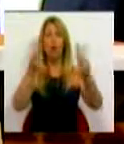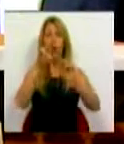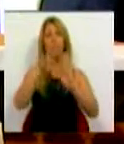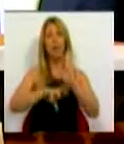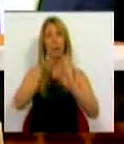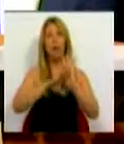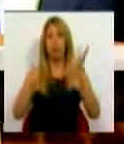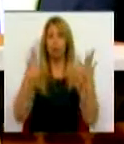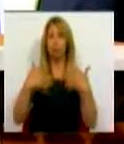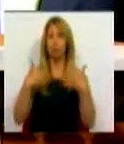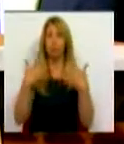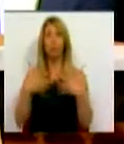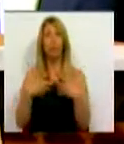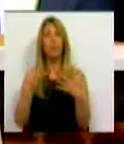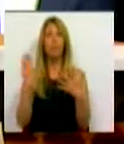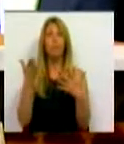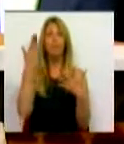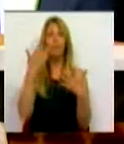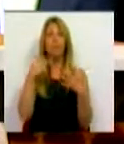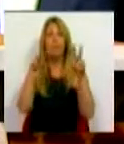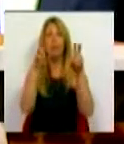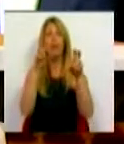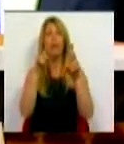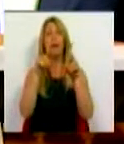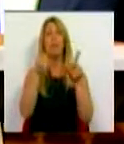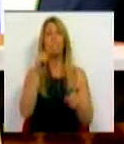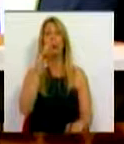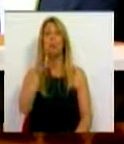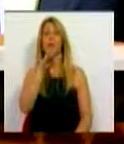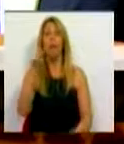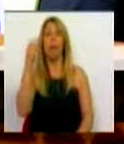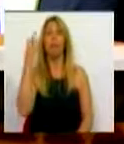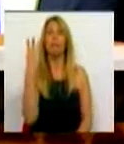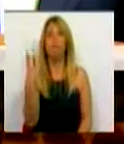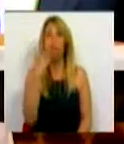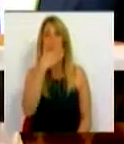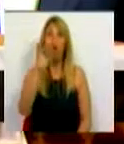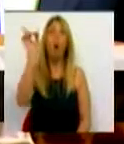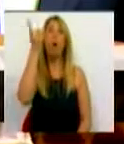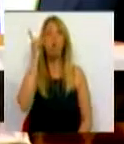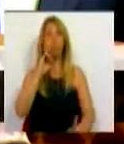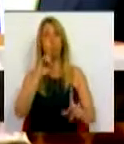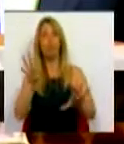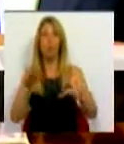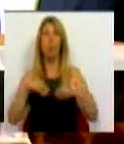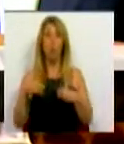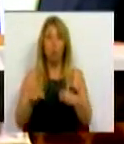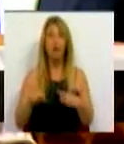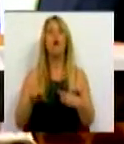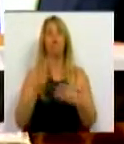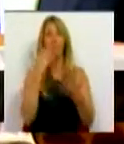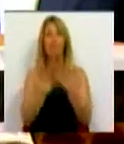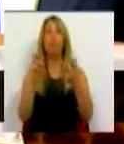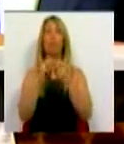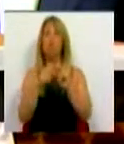de contabilidade, nomeadamente a intitulada Basileia III, que caso não fosse atendido, significaria um sério problema nos rácios